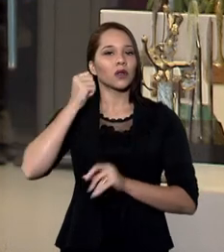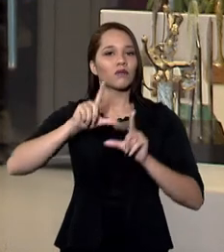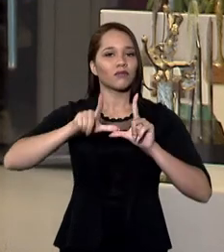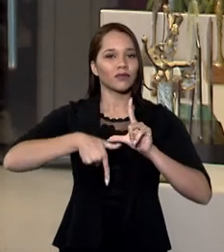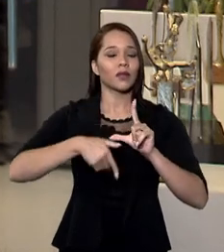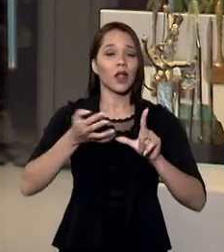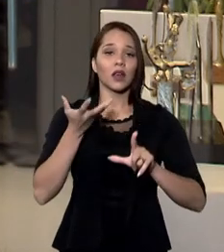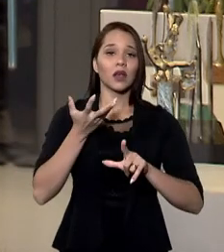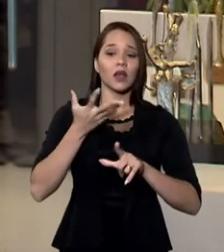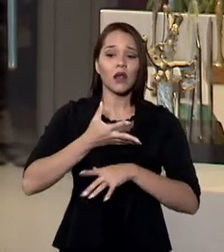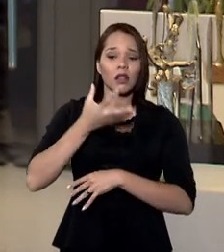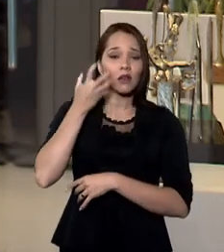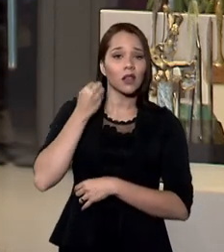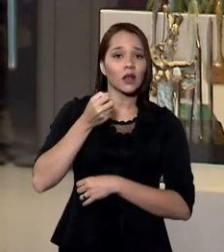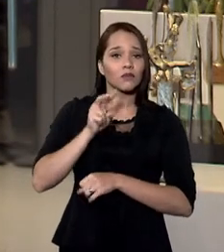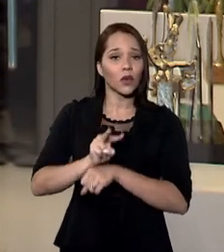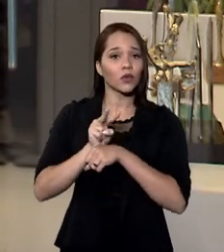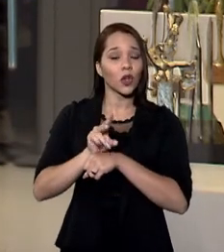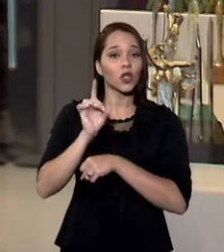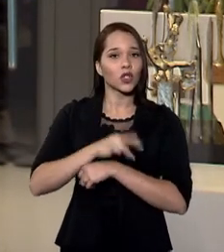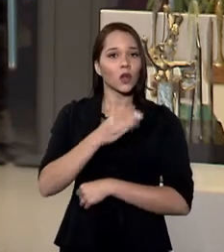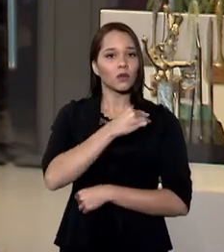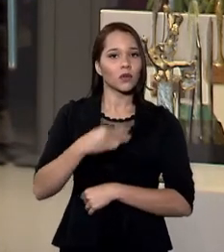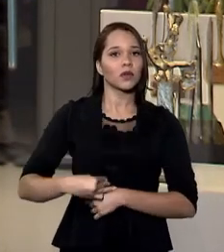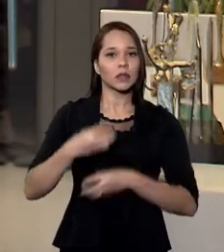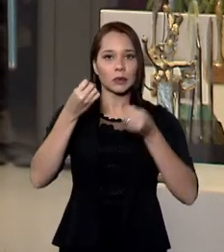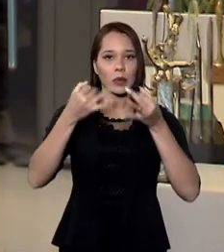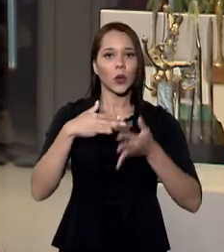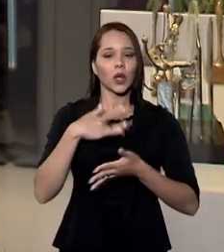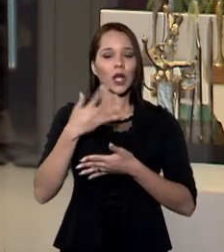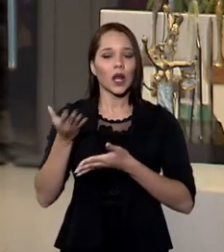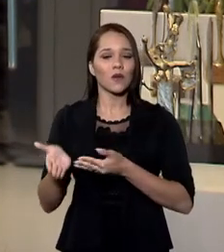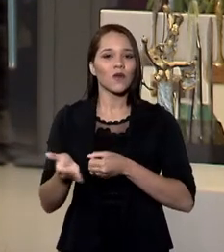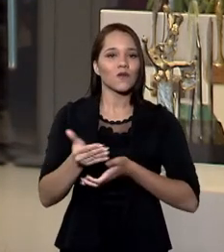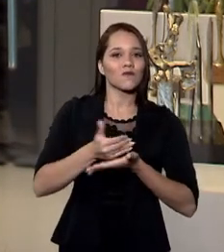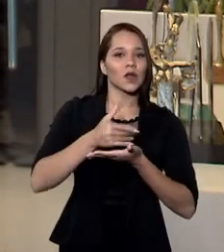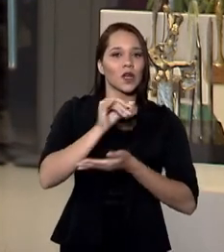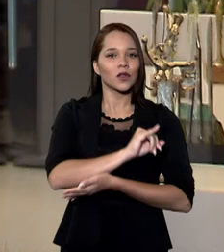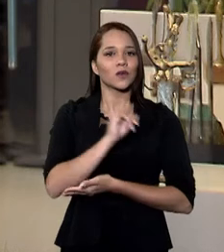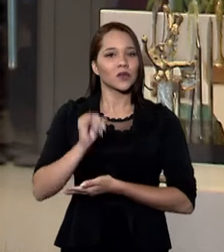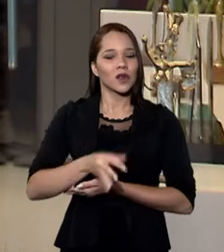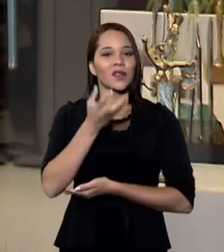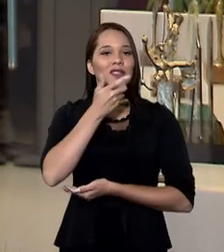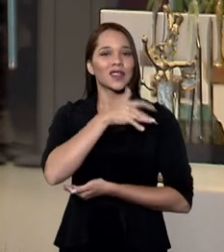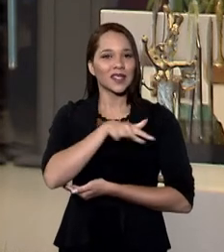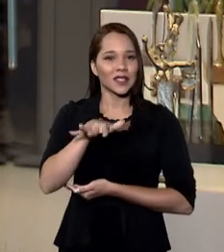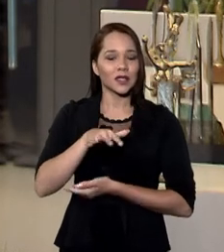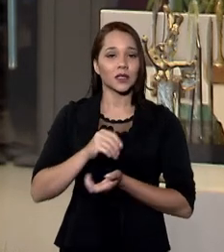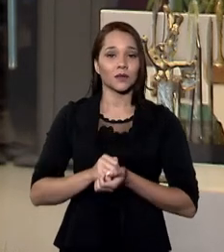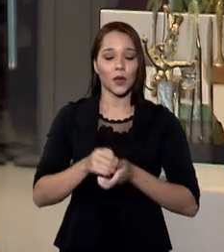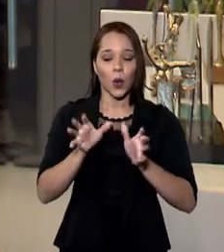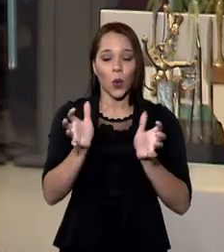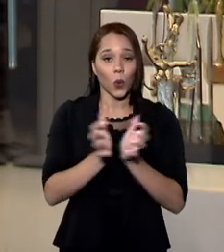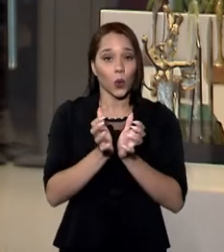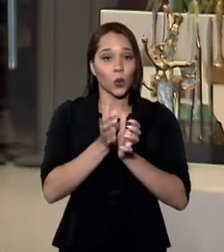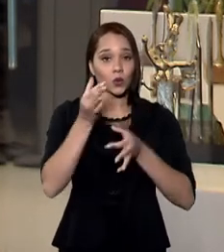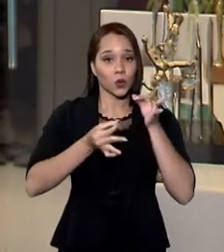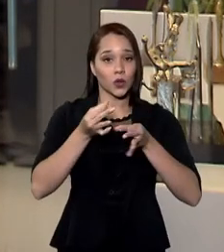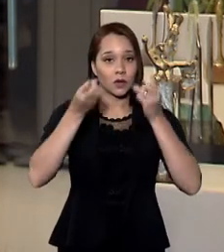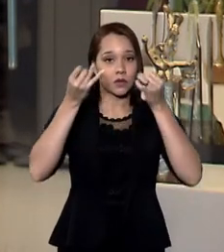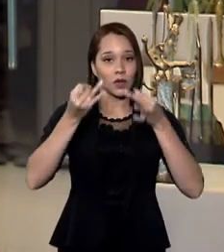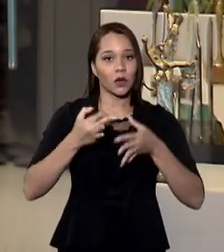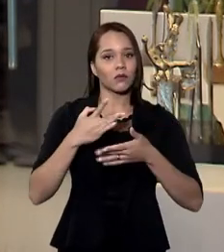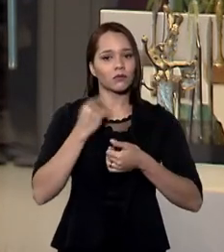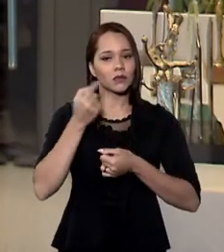irregular. Ela queria a guarda provisória da criança, mas os ministros confirmaram o acolhimento institucional do menor. O colegiado destacou